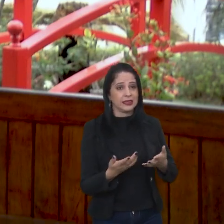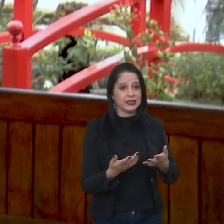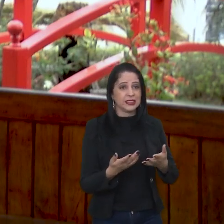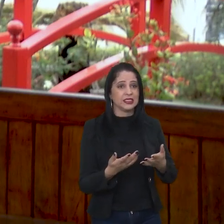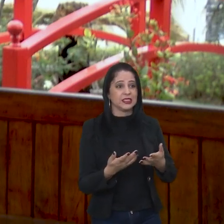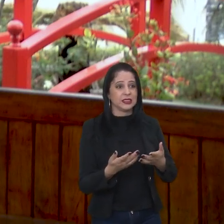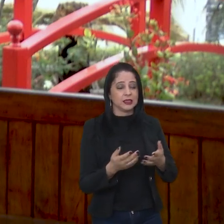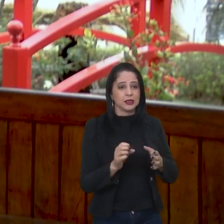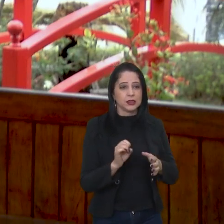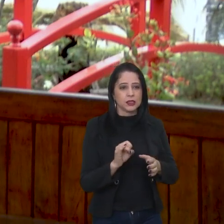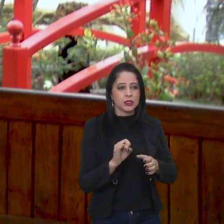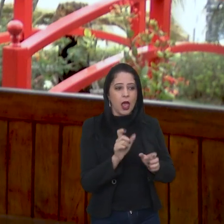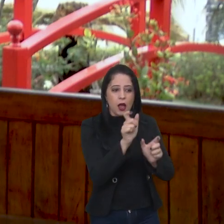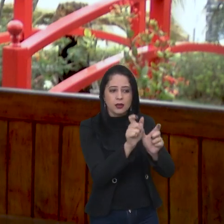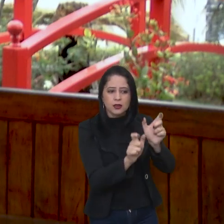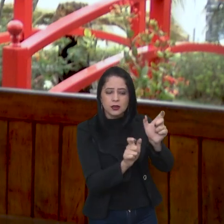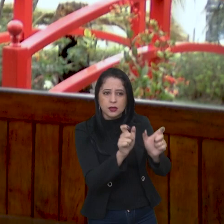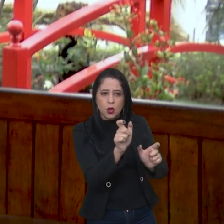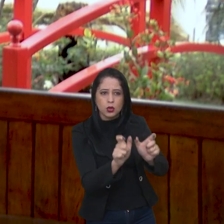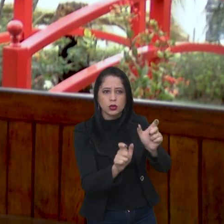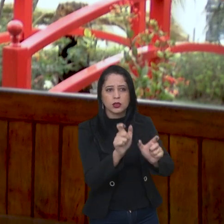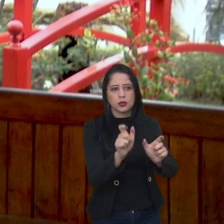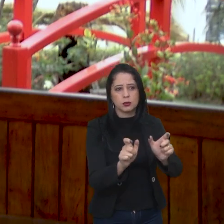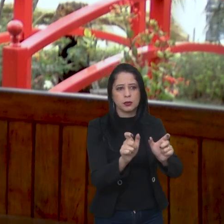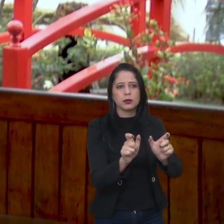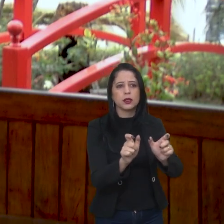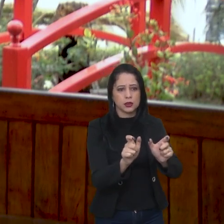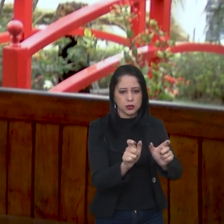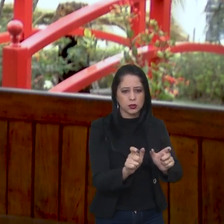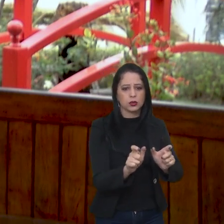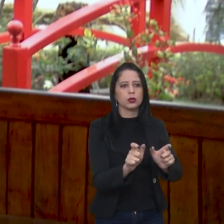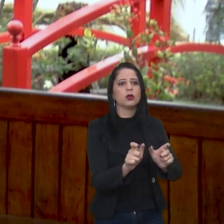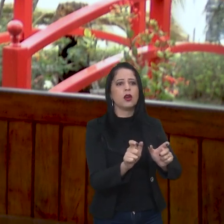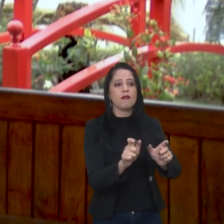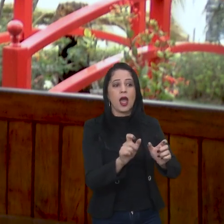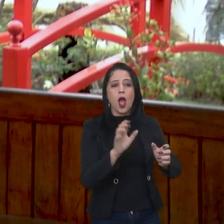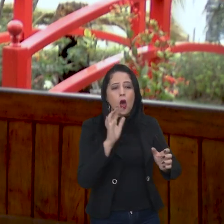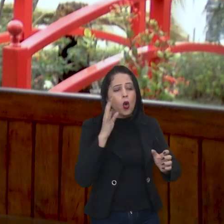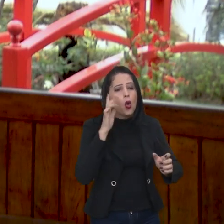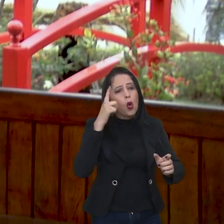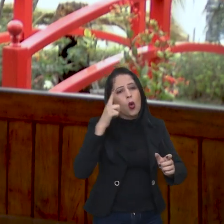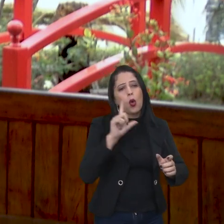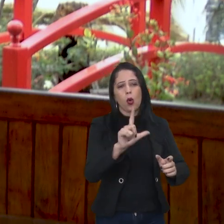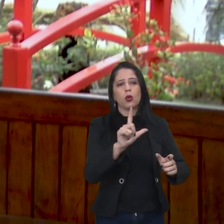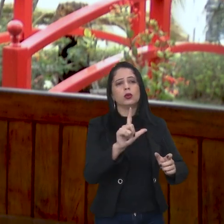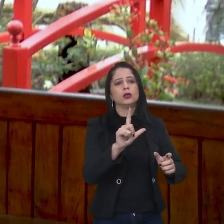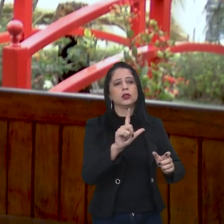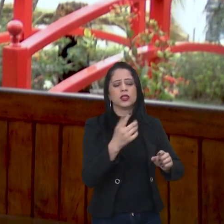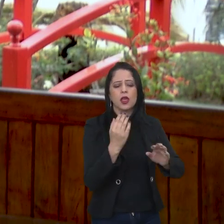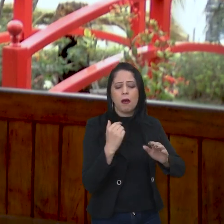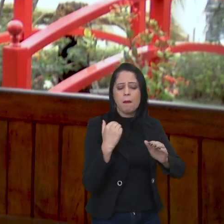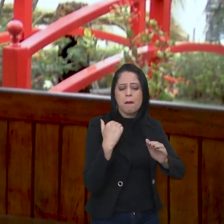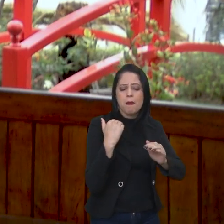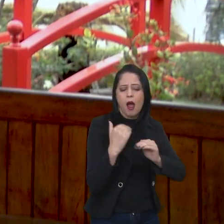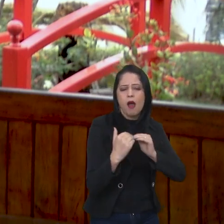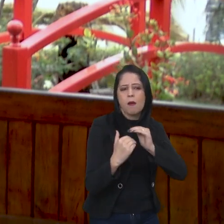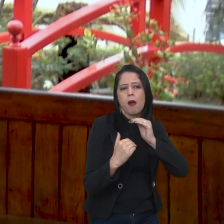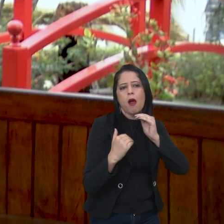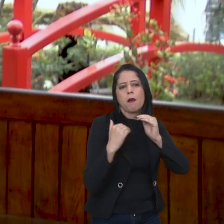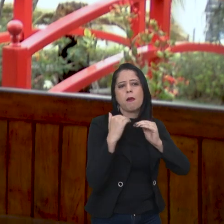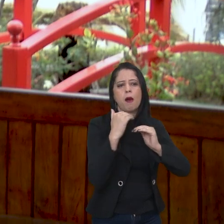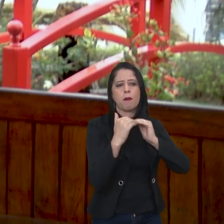para mais pessoas buscarem a solução ou